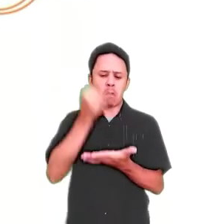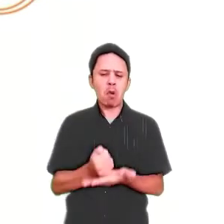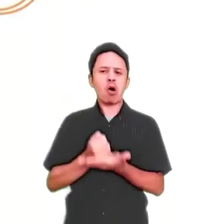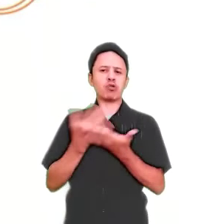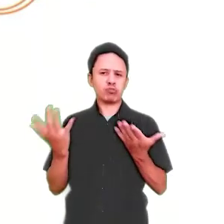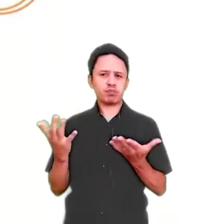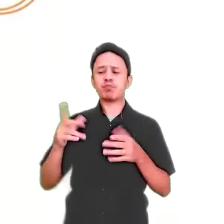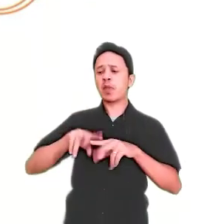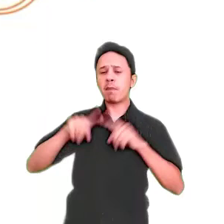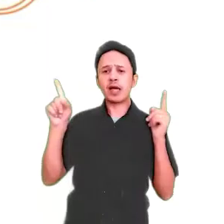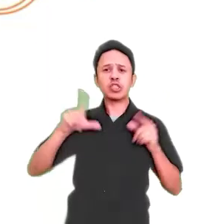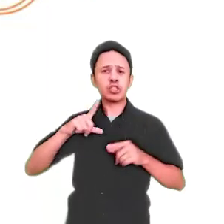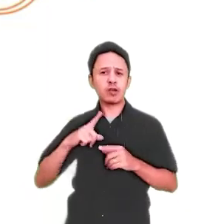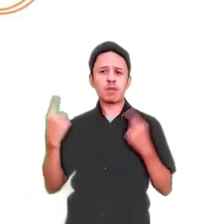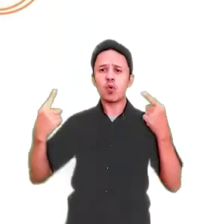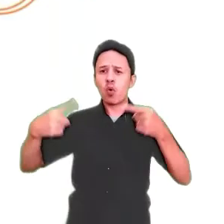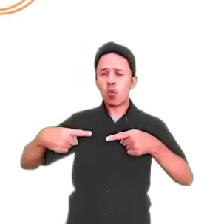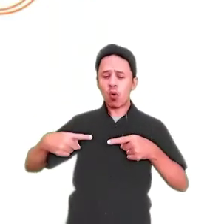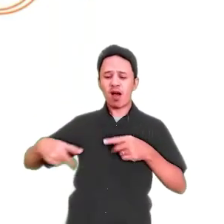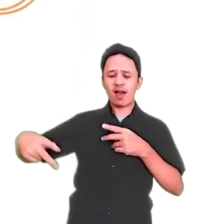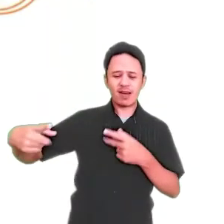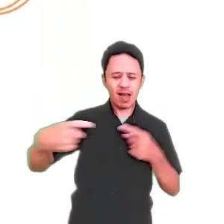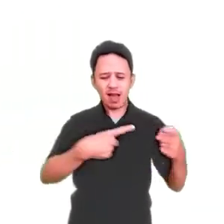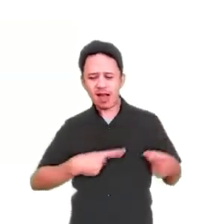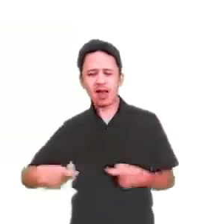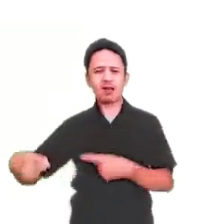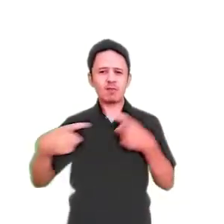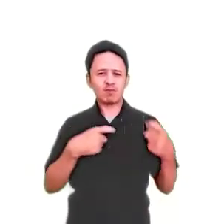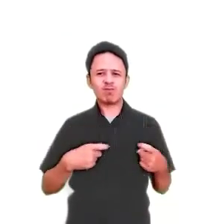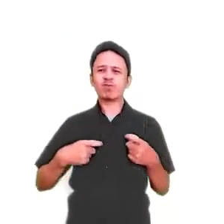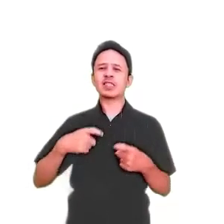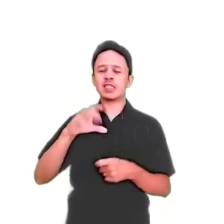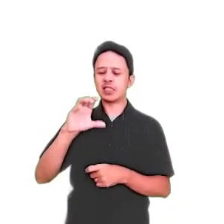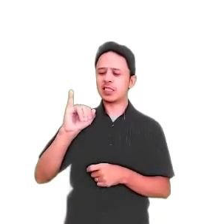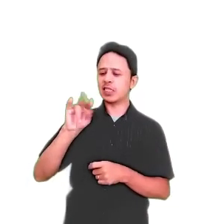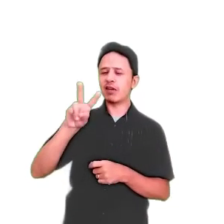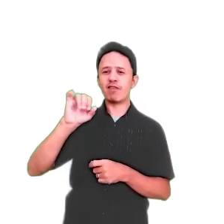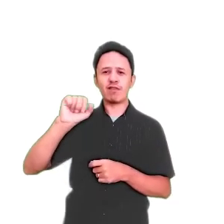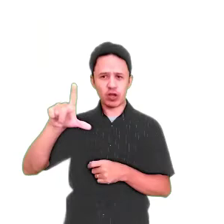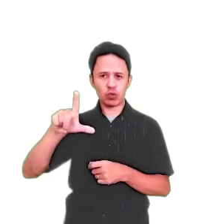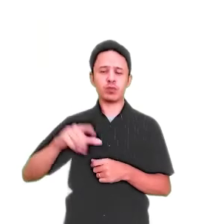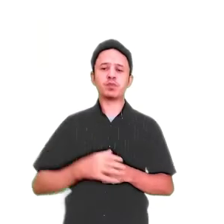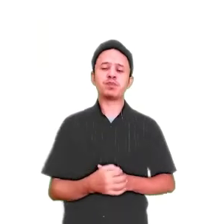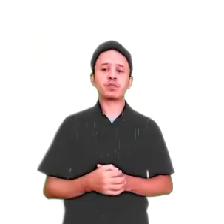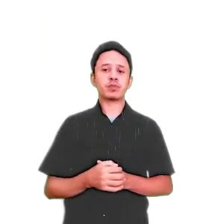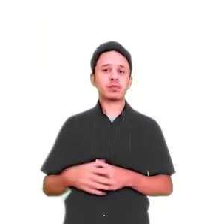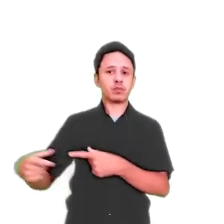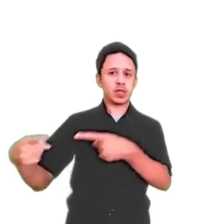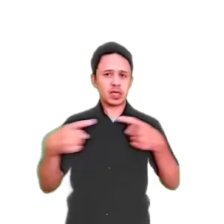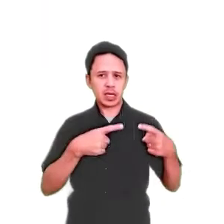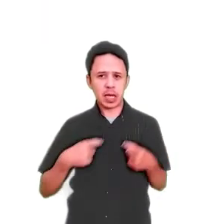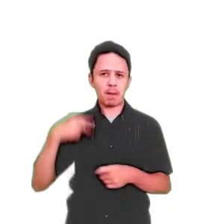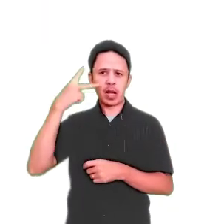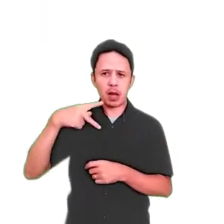que tinha rolado contra a Escócia, mas o parlamento burguês não aceitou, como vinha aceitando, e foi aí que começou a chamada Guerra Civil, ou Revolução Puritana. A guerra entre o